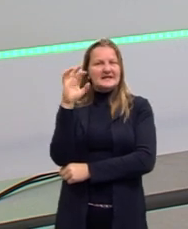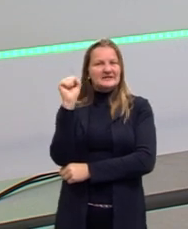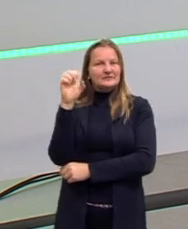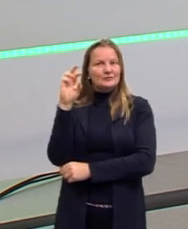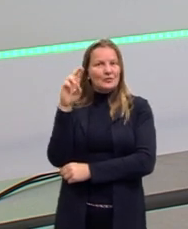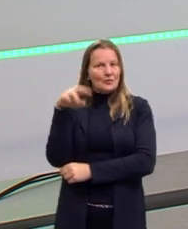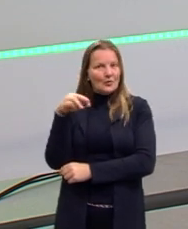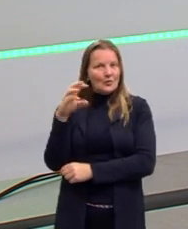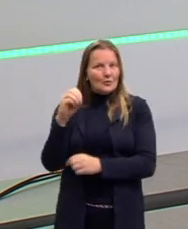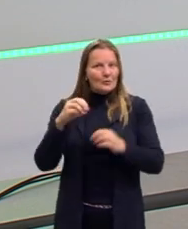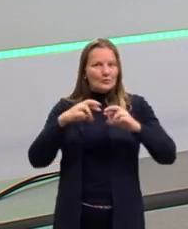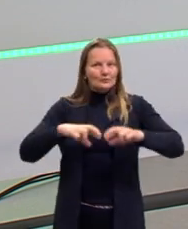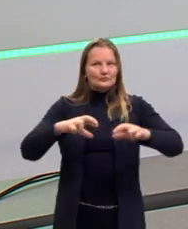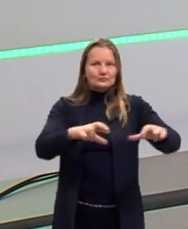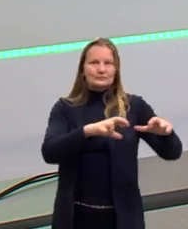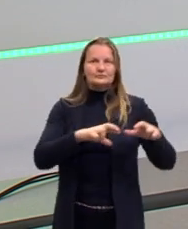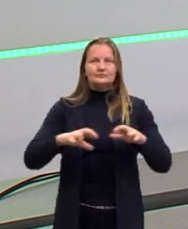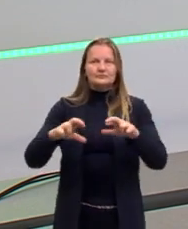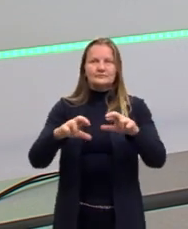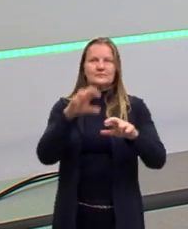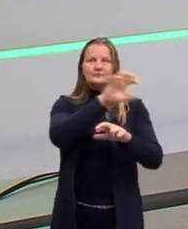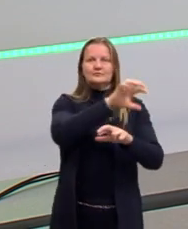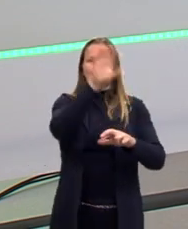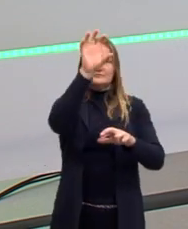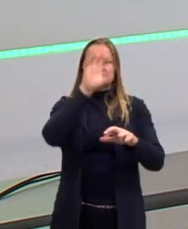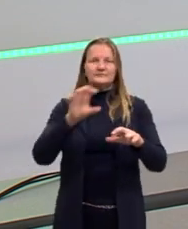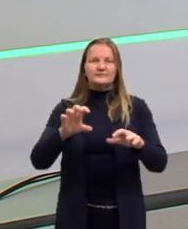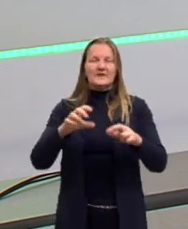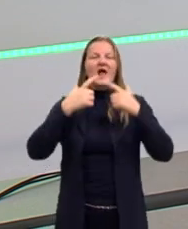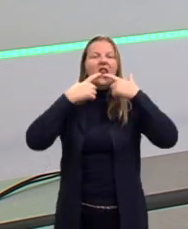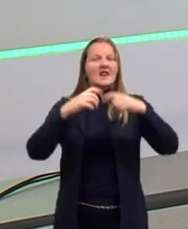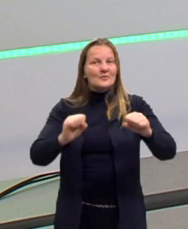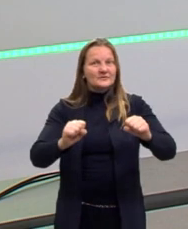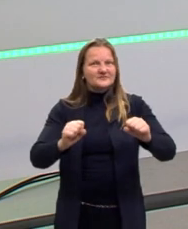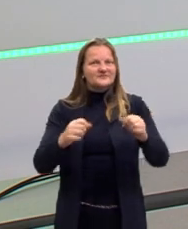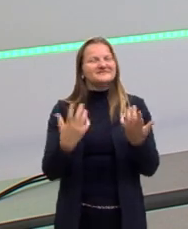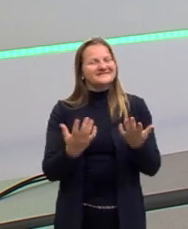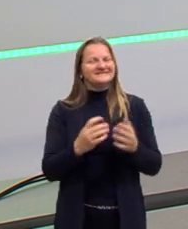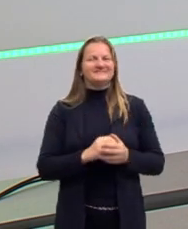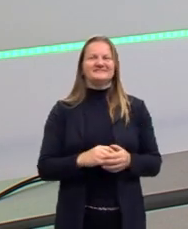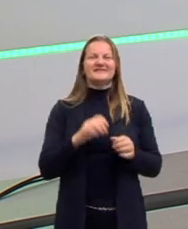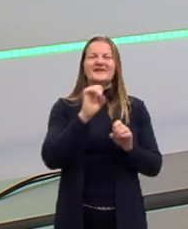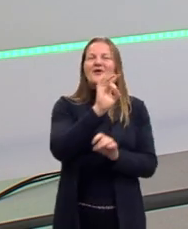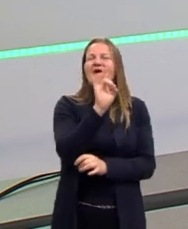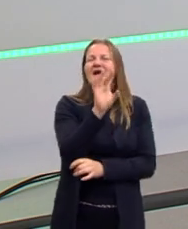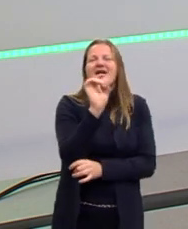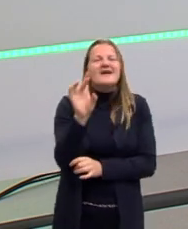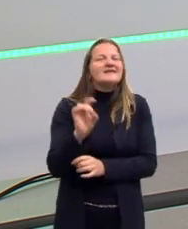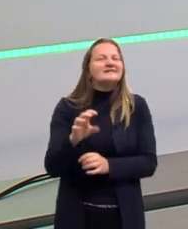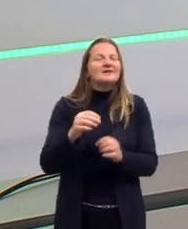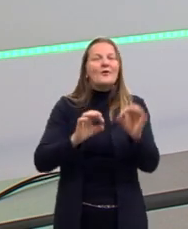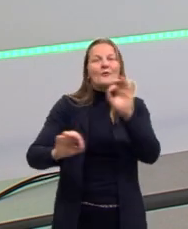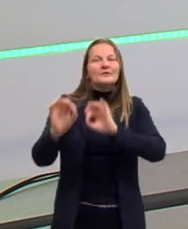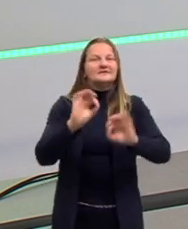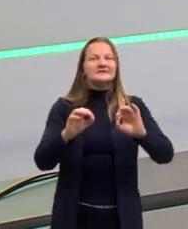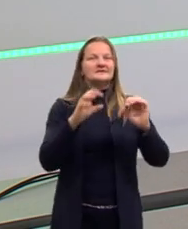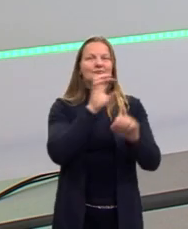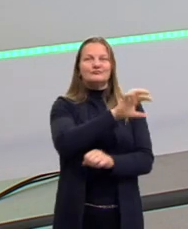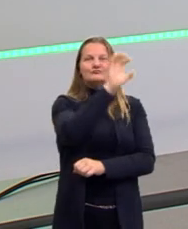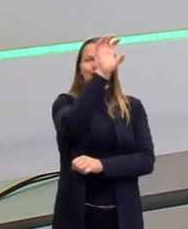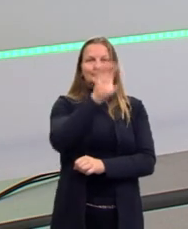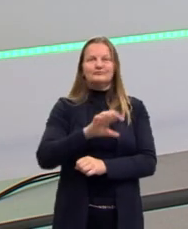sobre regiões e sobre como cada uma dessas regiões vai poder se organizar linguisticamente